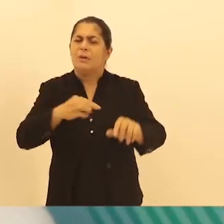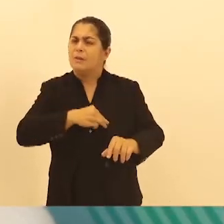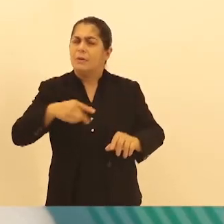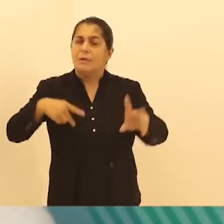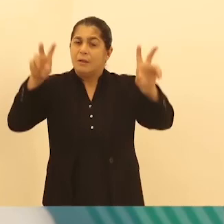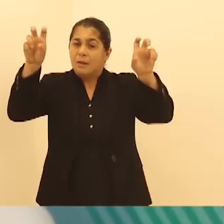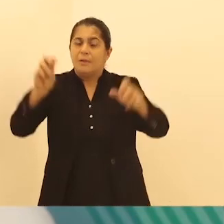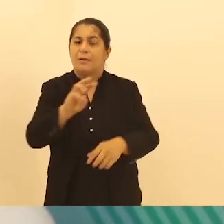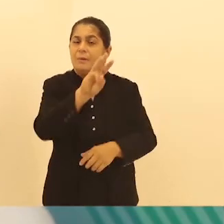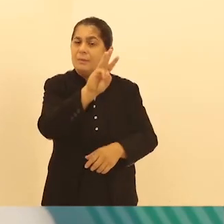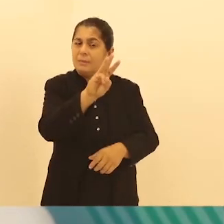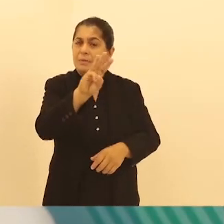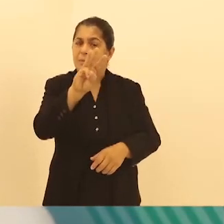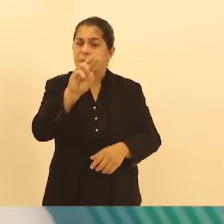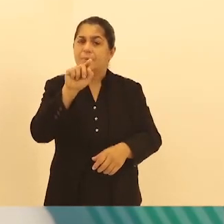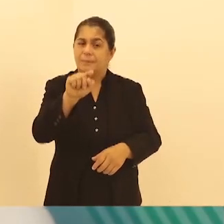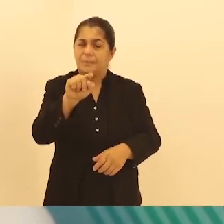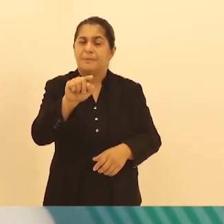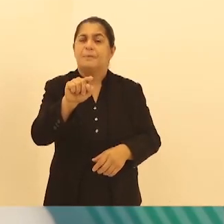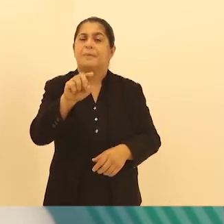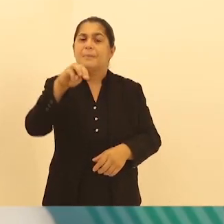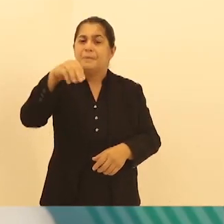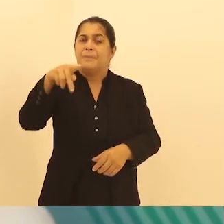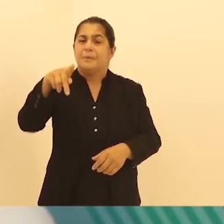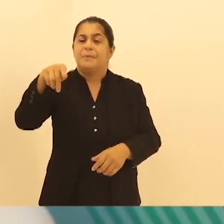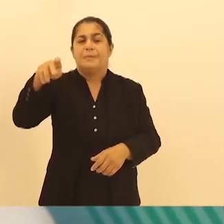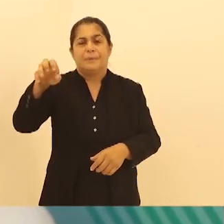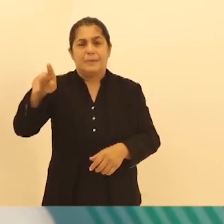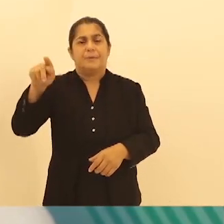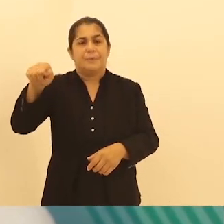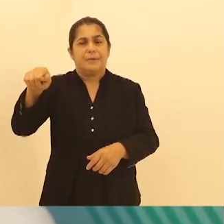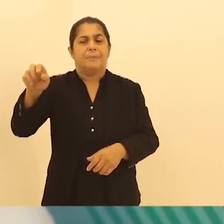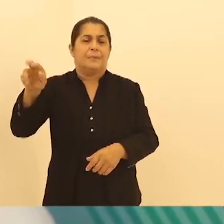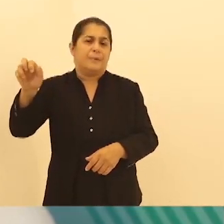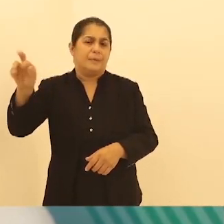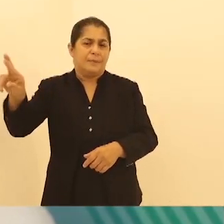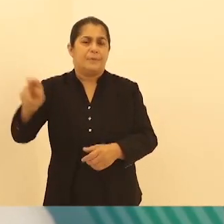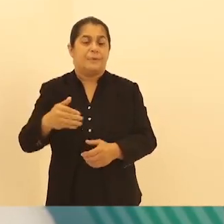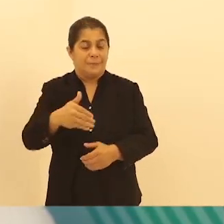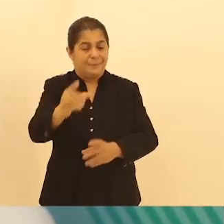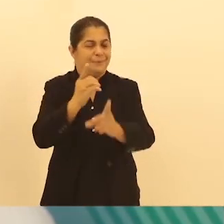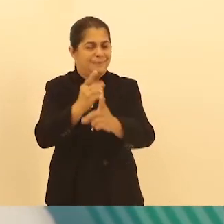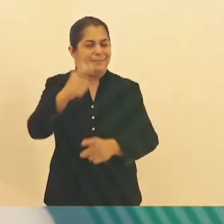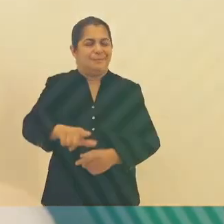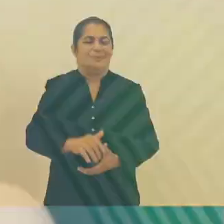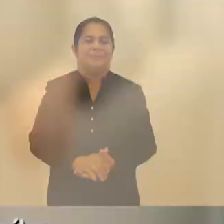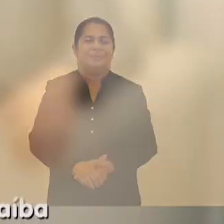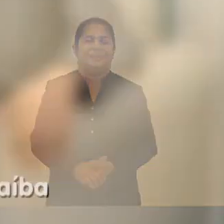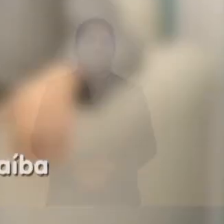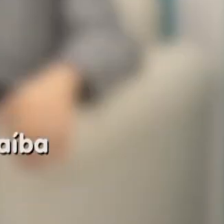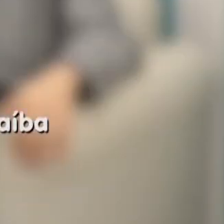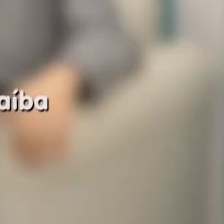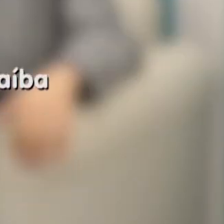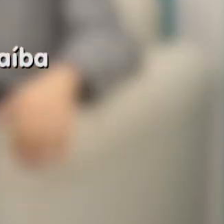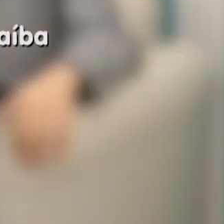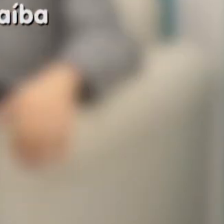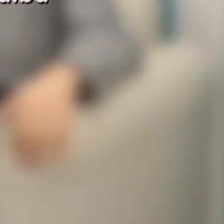público paraibano você encontra no portal www.ufmt.br ponto eles e ponto br até o próximo programa